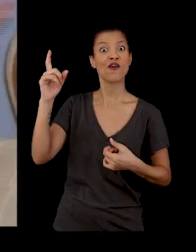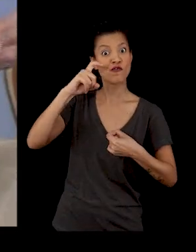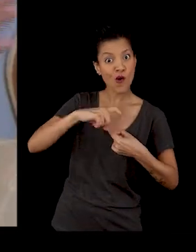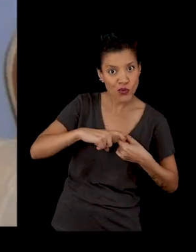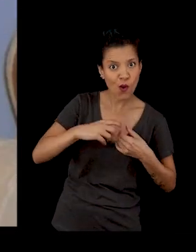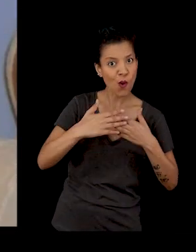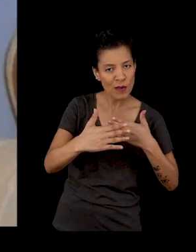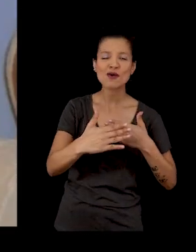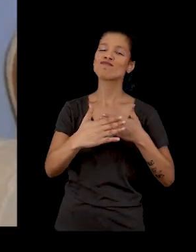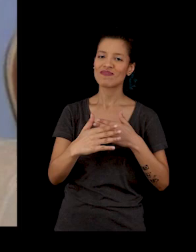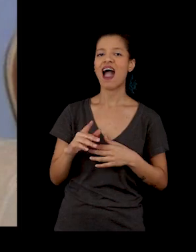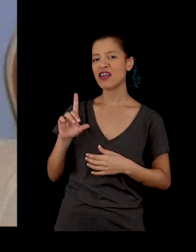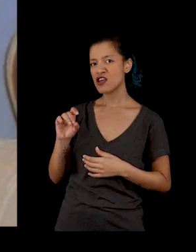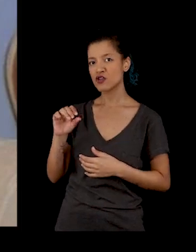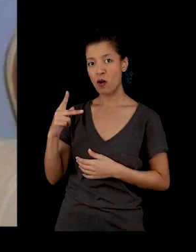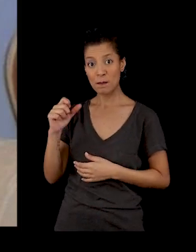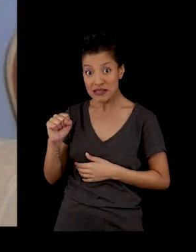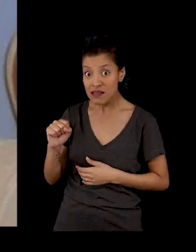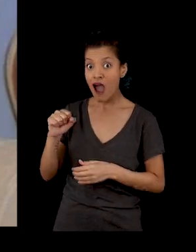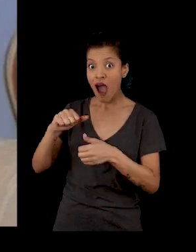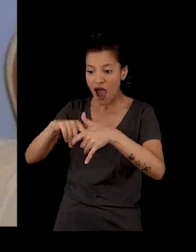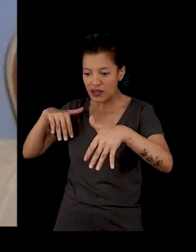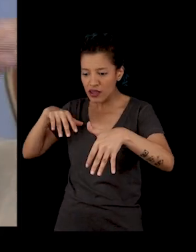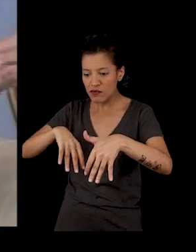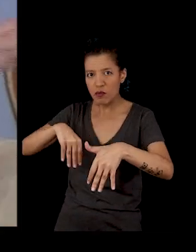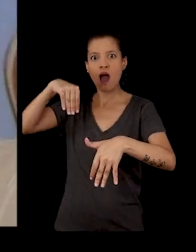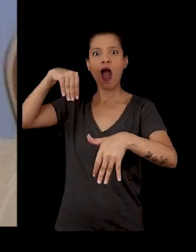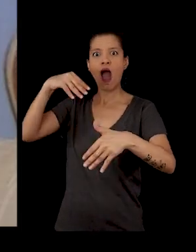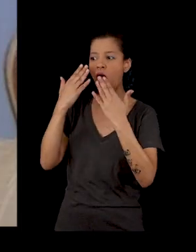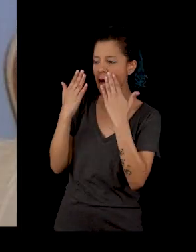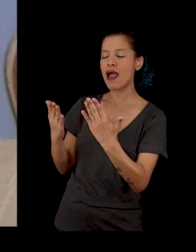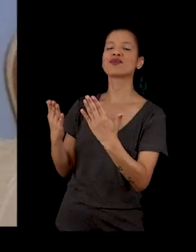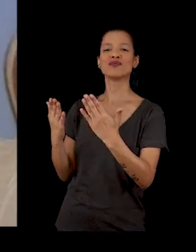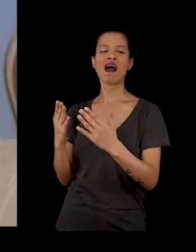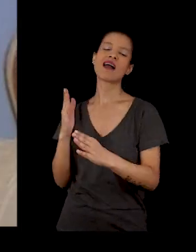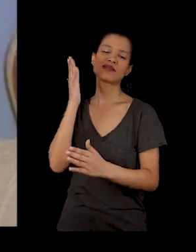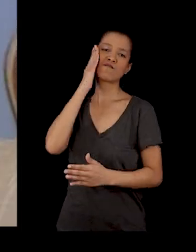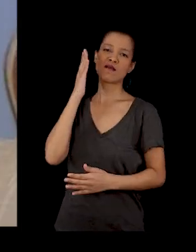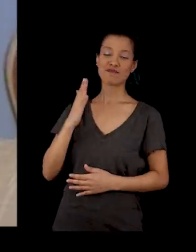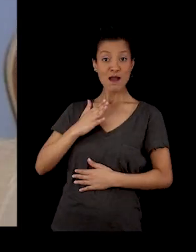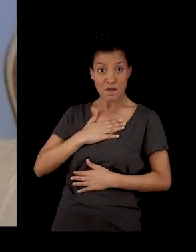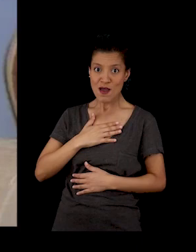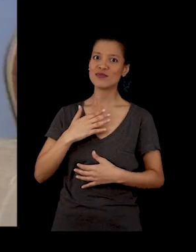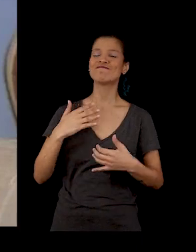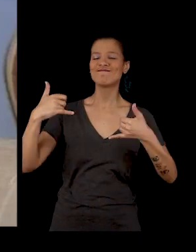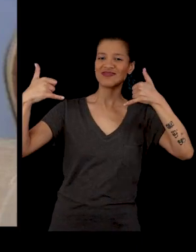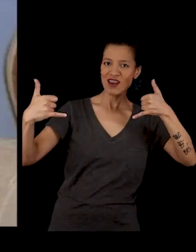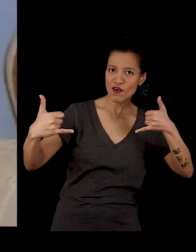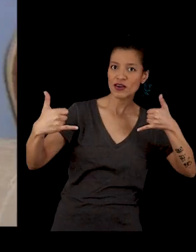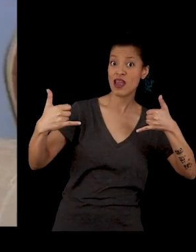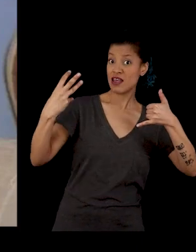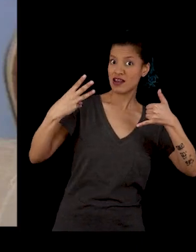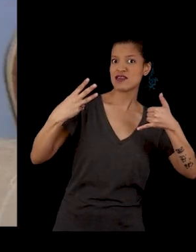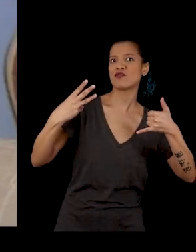os arquivos do DOPS foram abertos. Aí os telefones grampeados, um deles lá era esse,